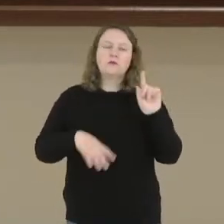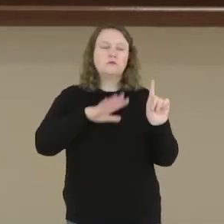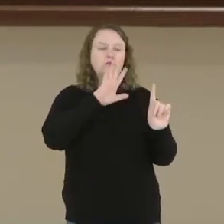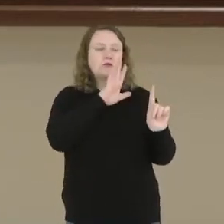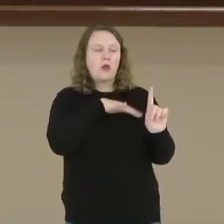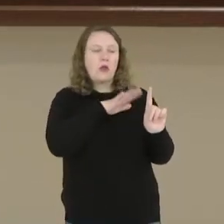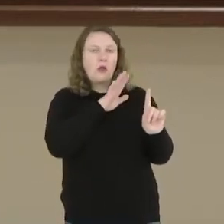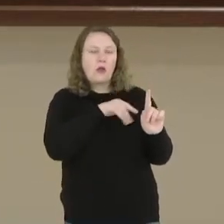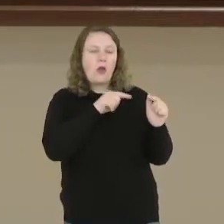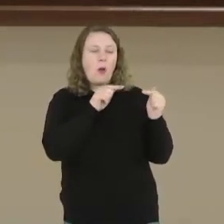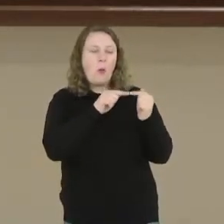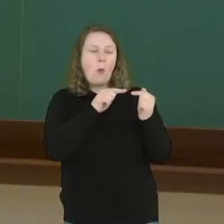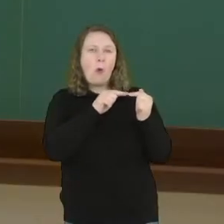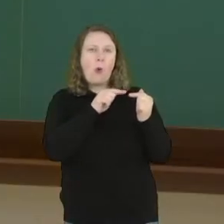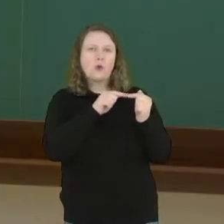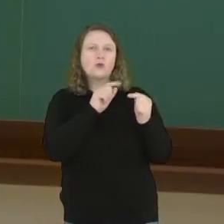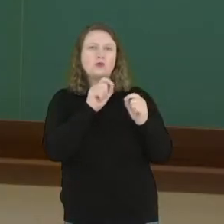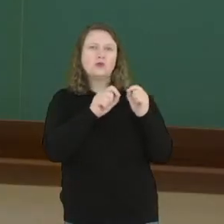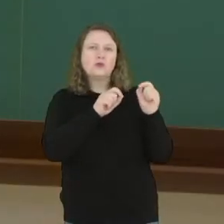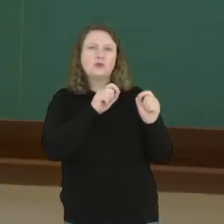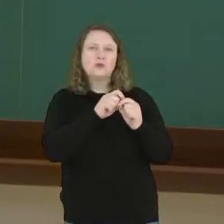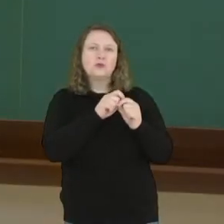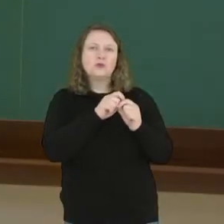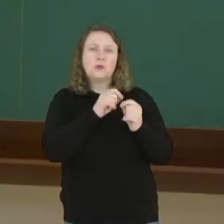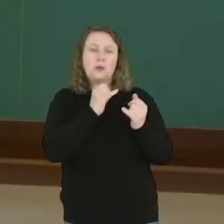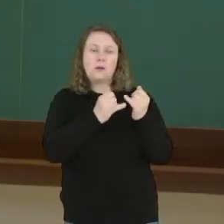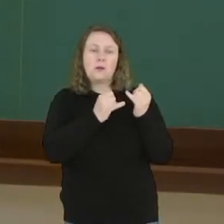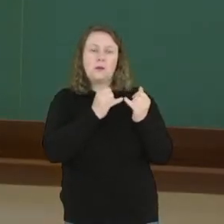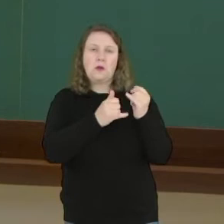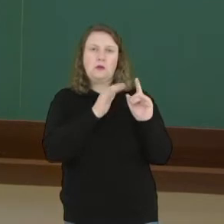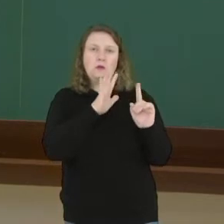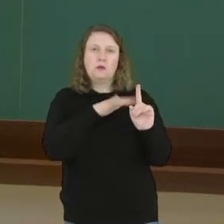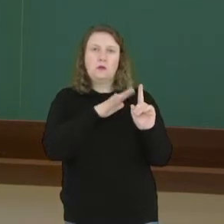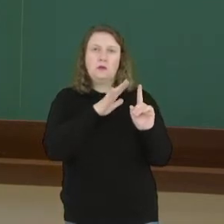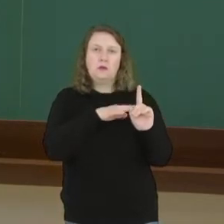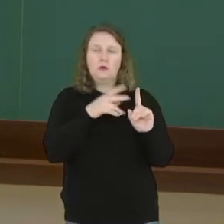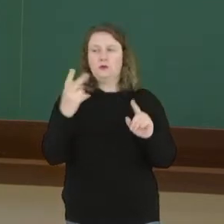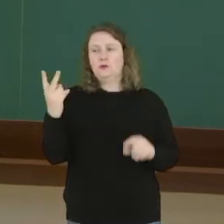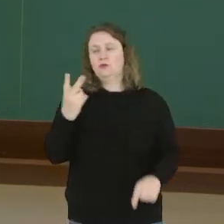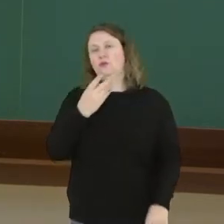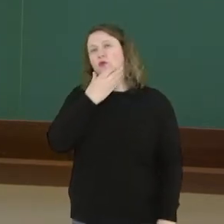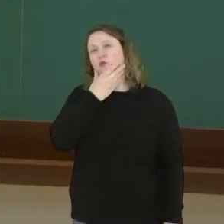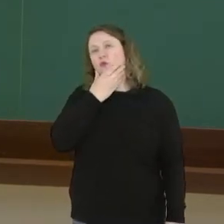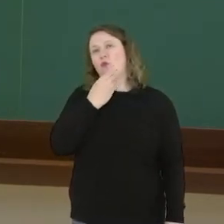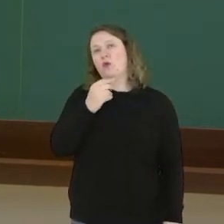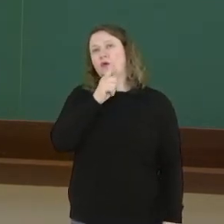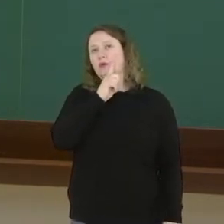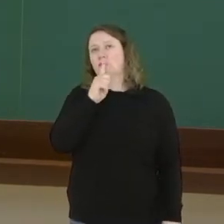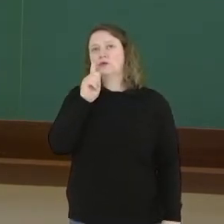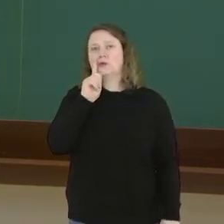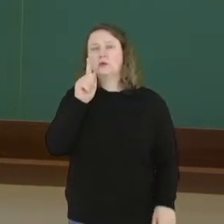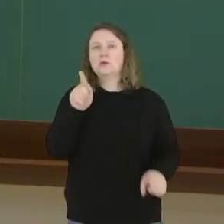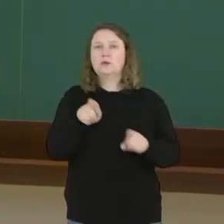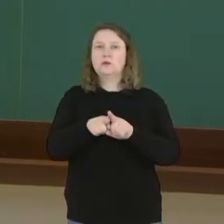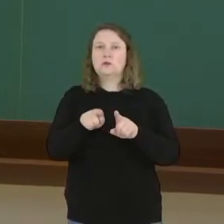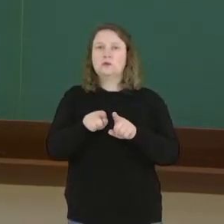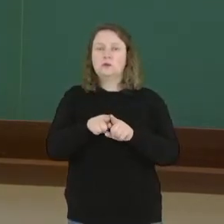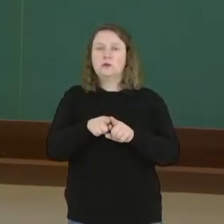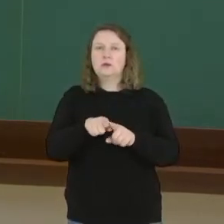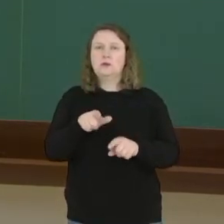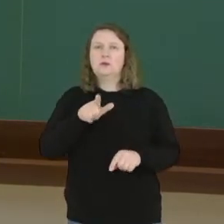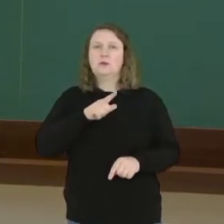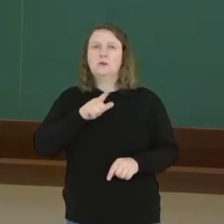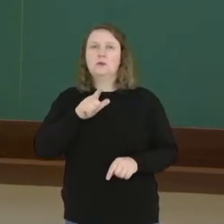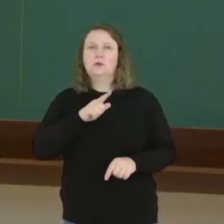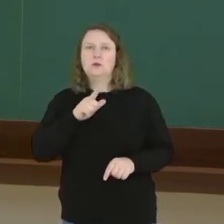né? Deus Marte, com semideuses, os irmãos gêmeos Rômulo e Remo, com mortais, como o Númitor, o rei de